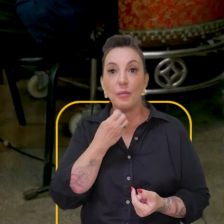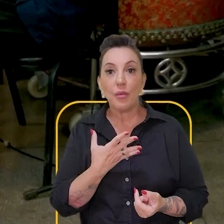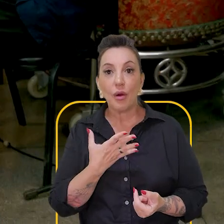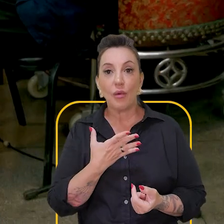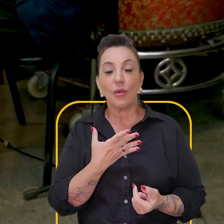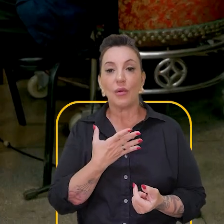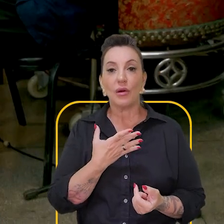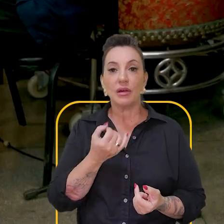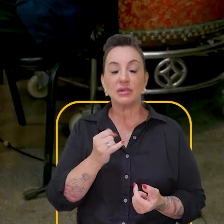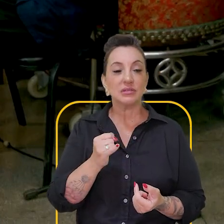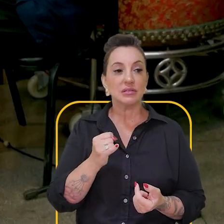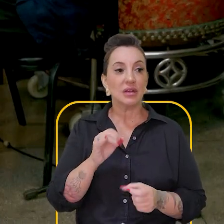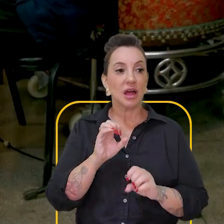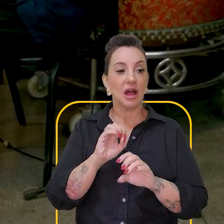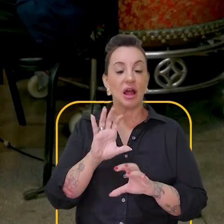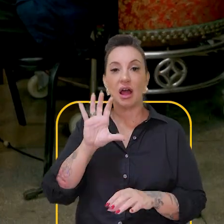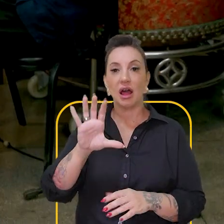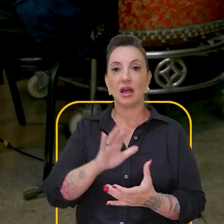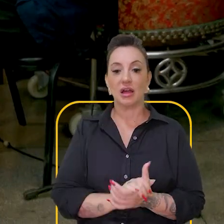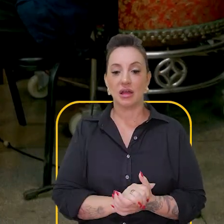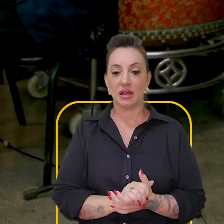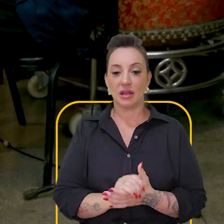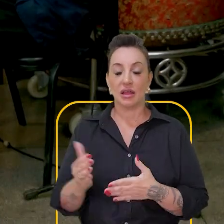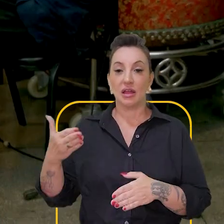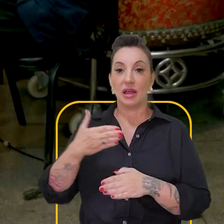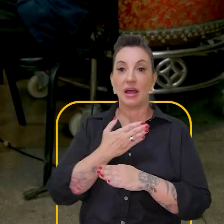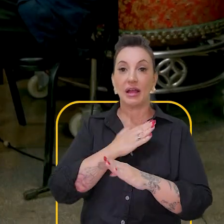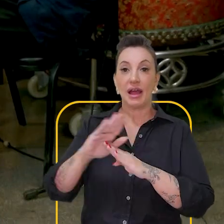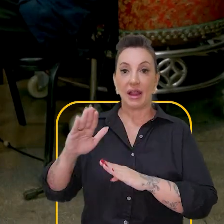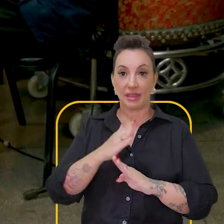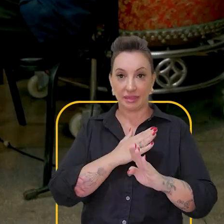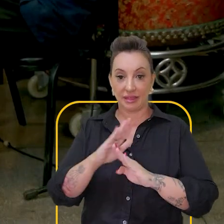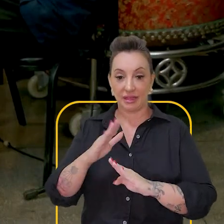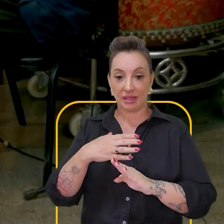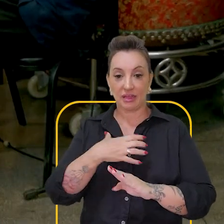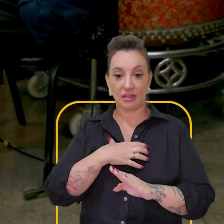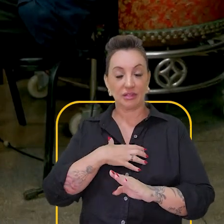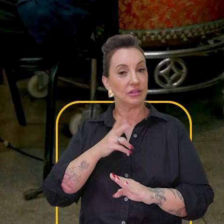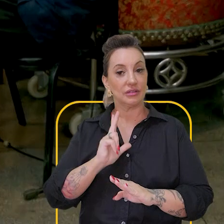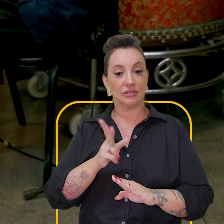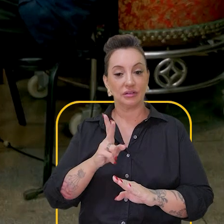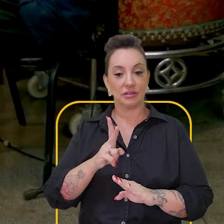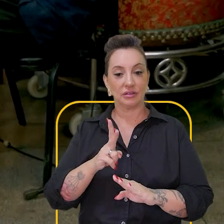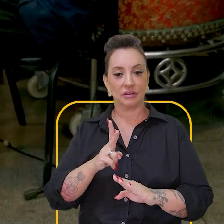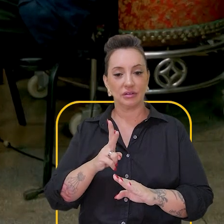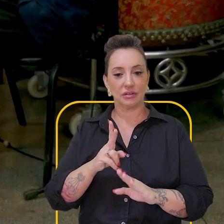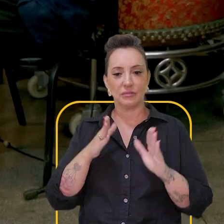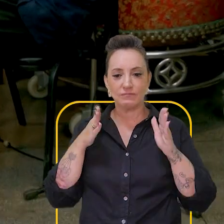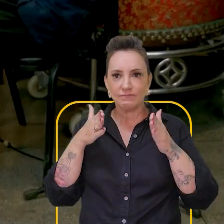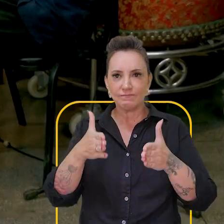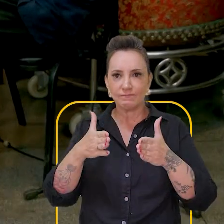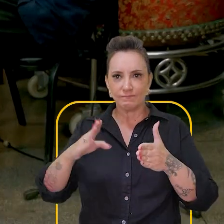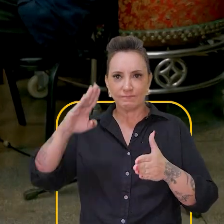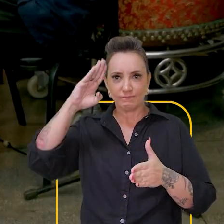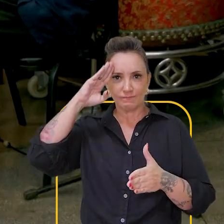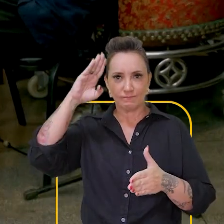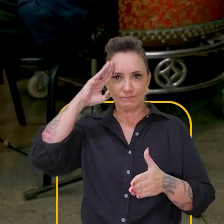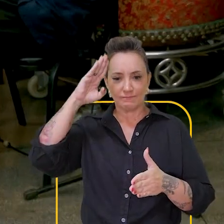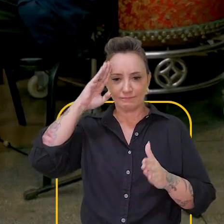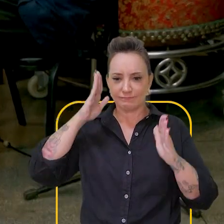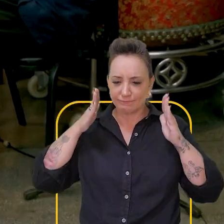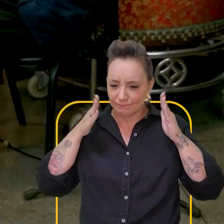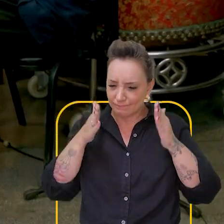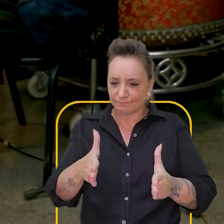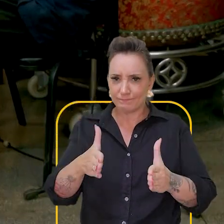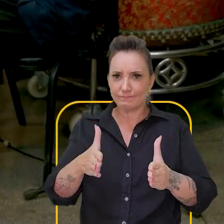dar aula assim muito militar uhum muito Nossa militar militar Total quartel puro não e as artes japonesas acho que elas são mais